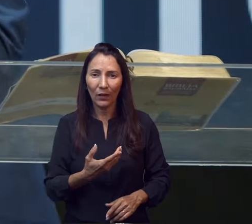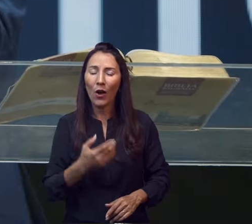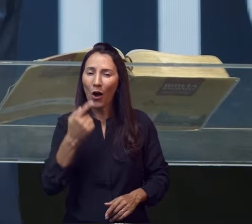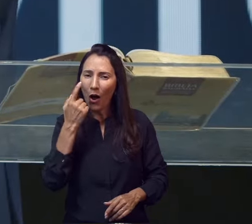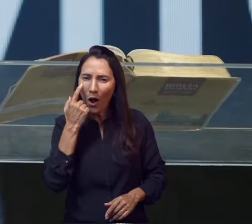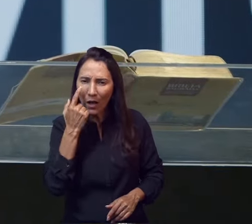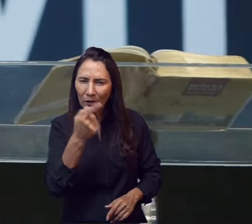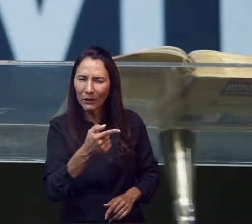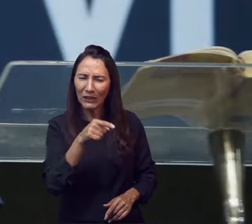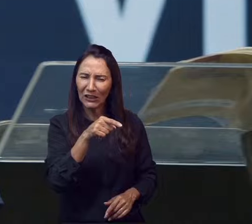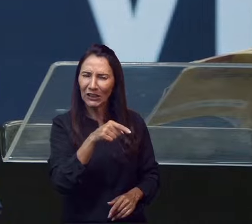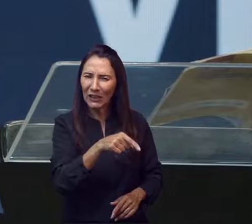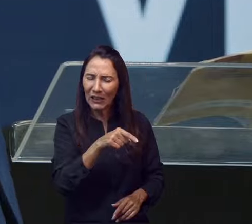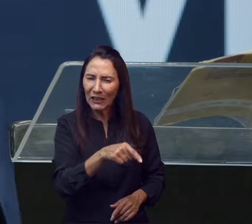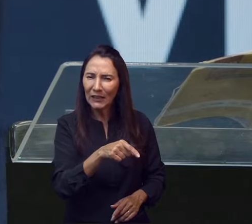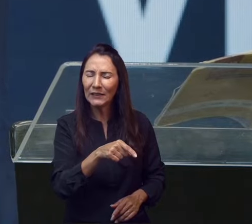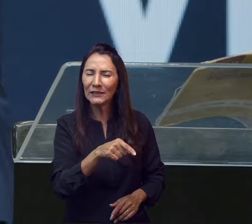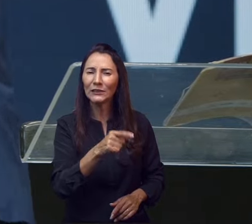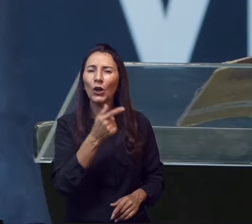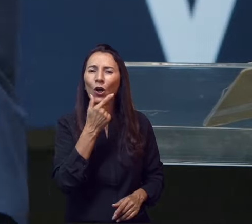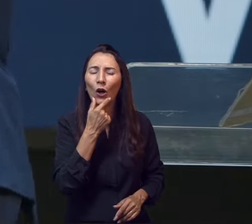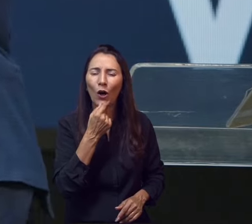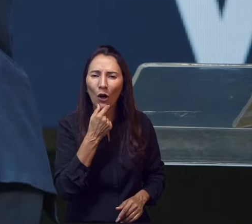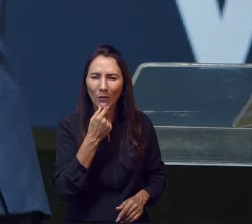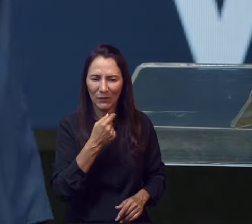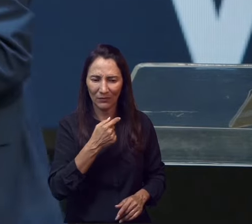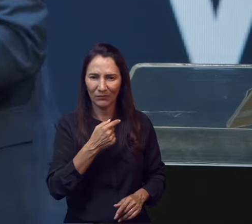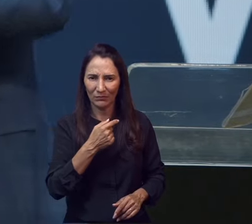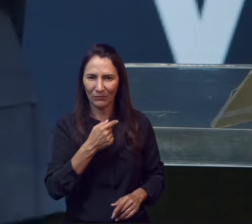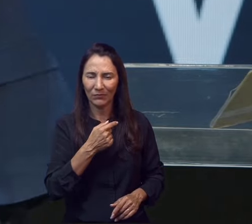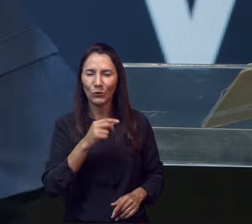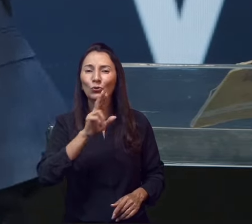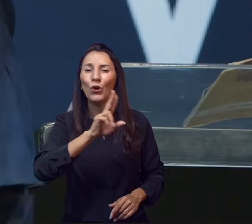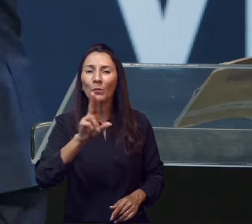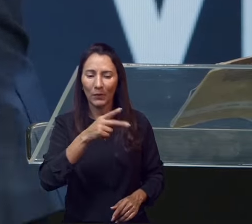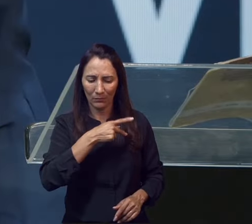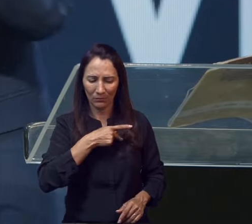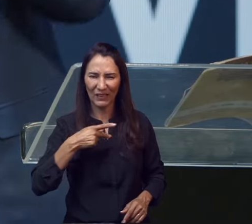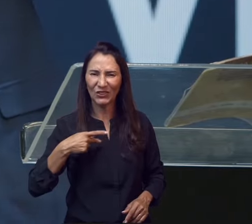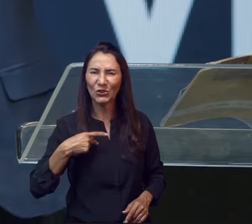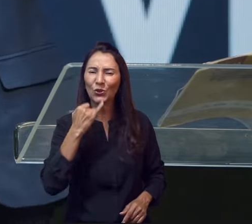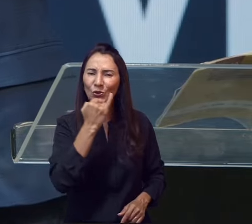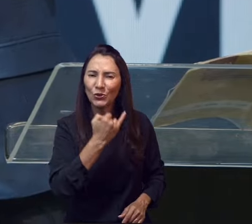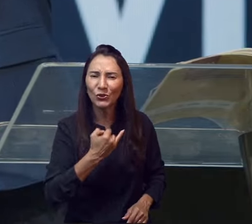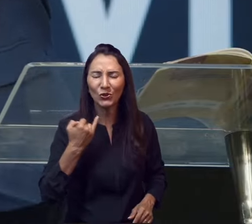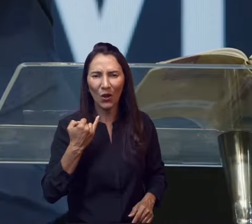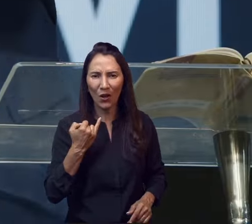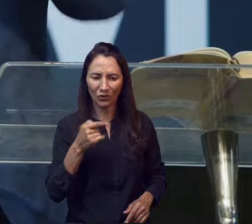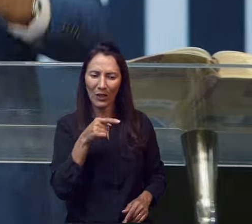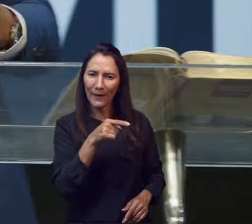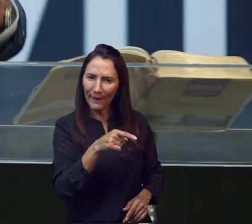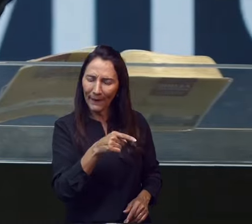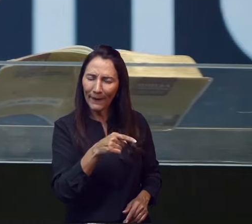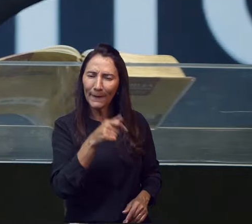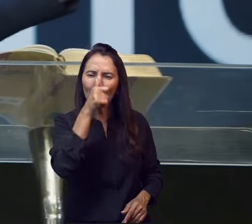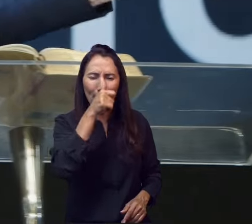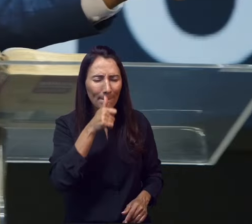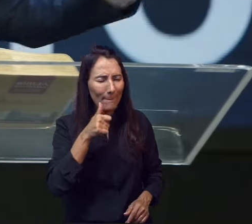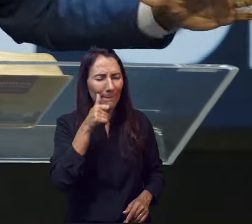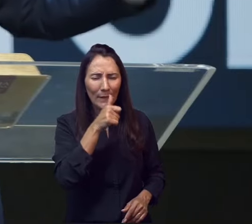homens esse homem dos Ossos Linhares tem se dedicado tem paga um preço